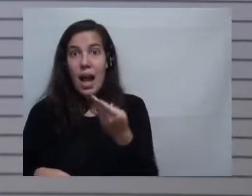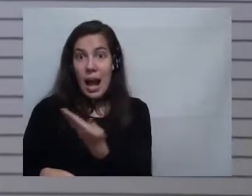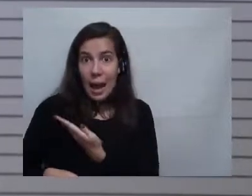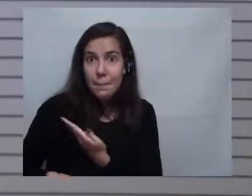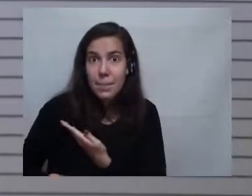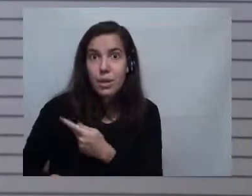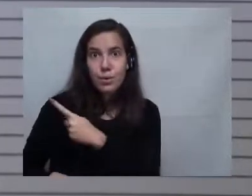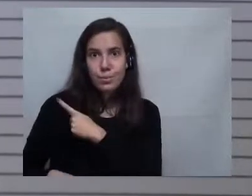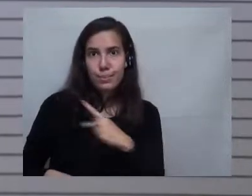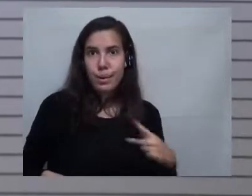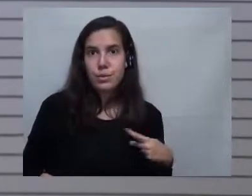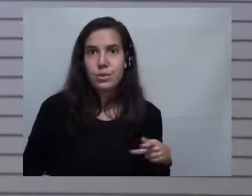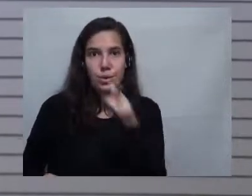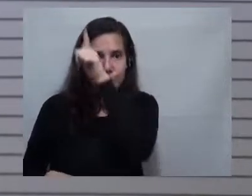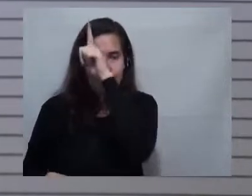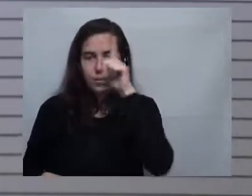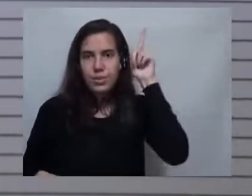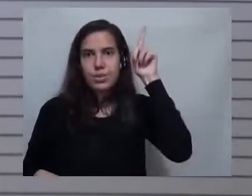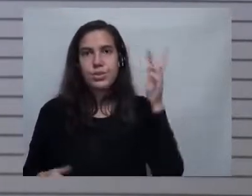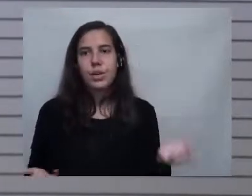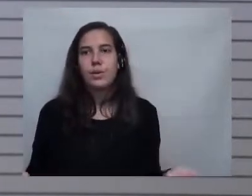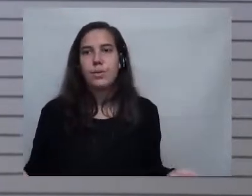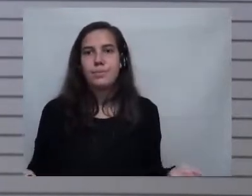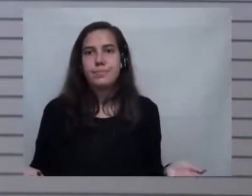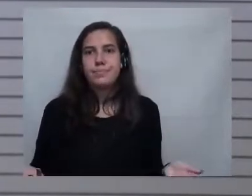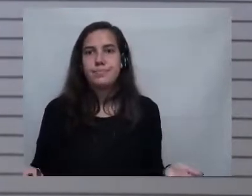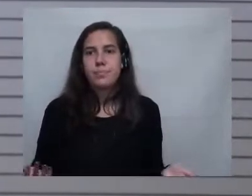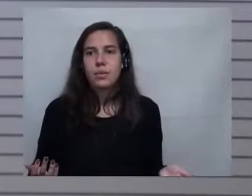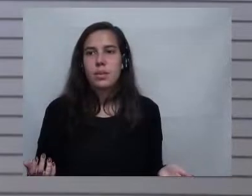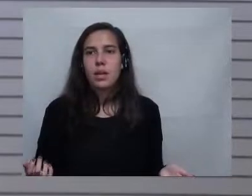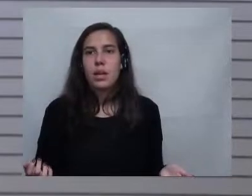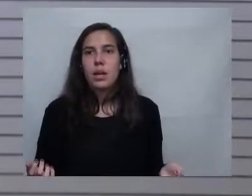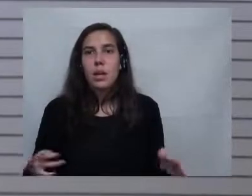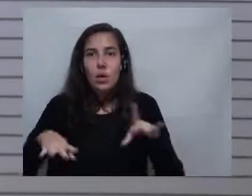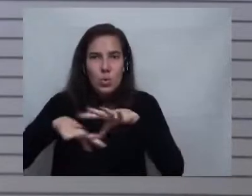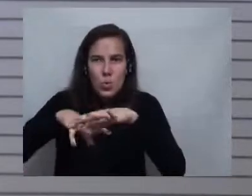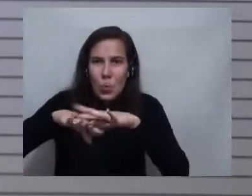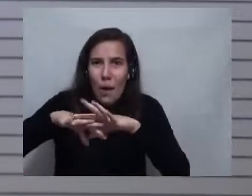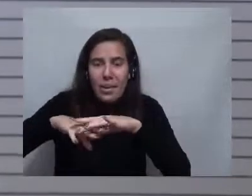fiz o teste vários de fato hanseníase